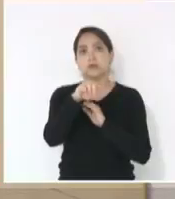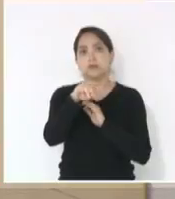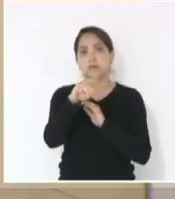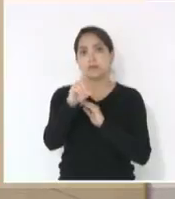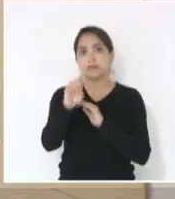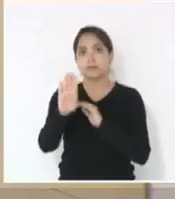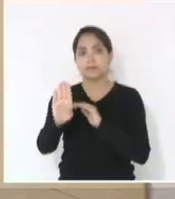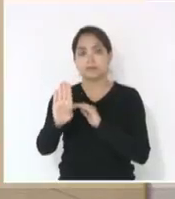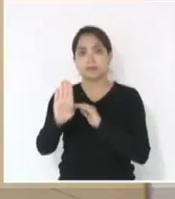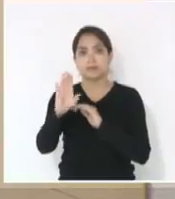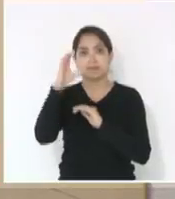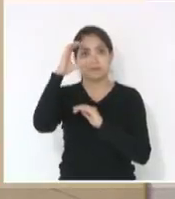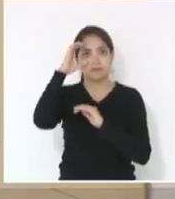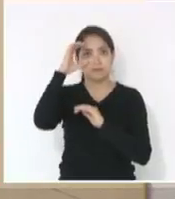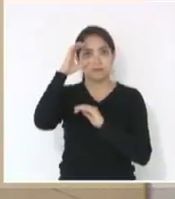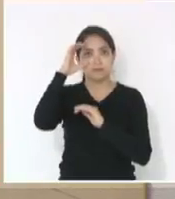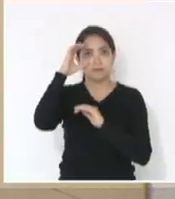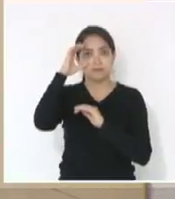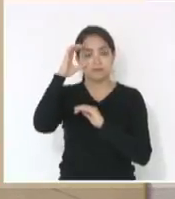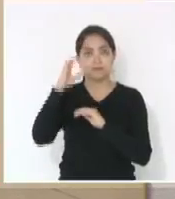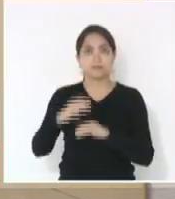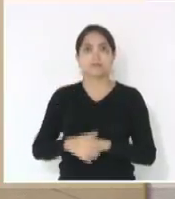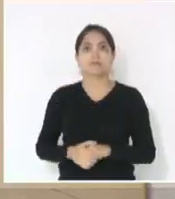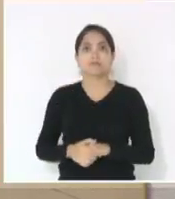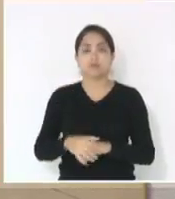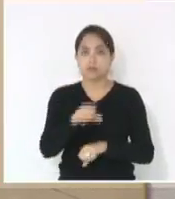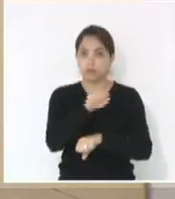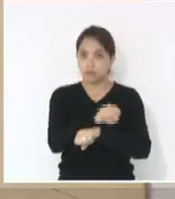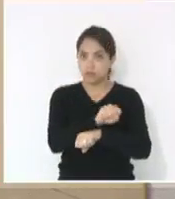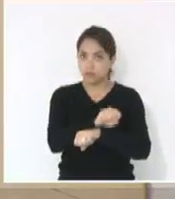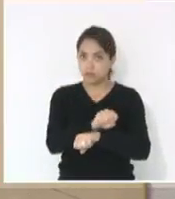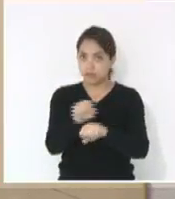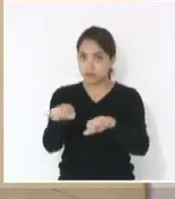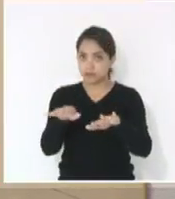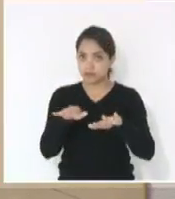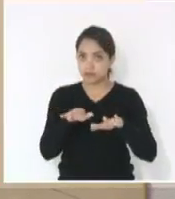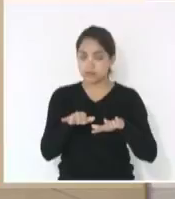não pertence mais ao MDB. Vou suspender a sessão até...